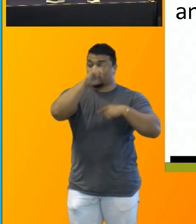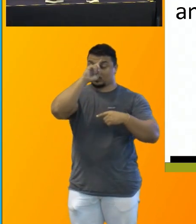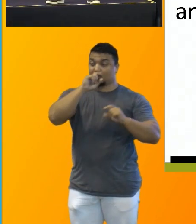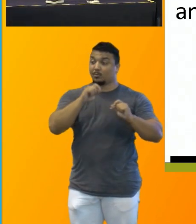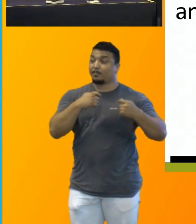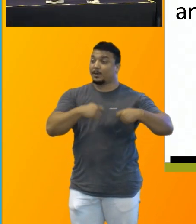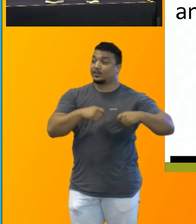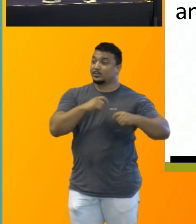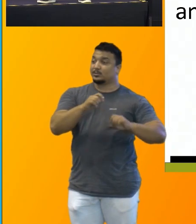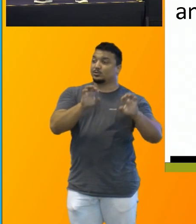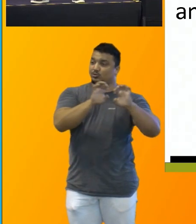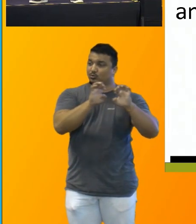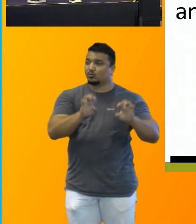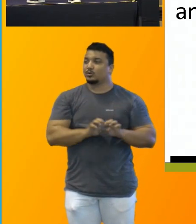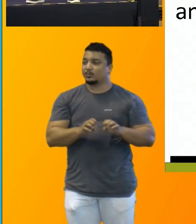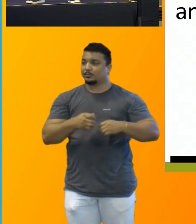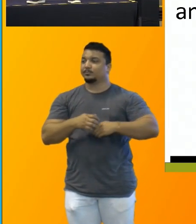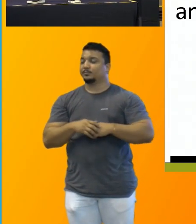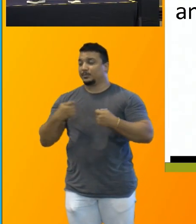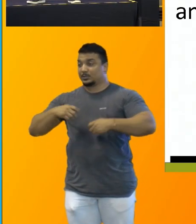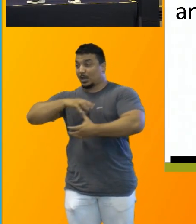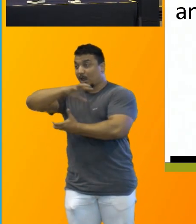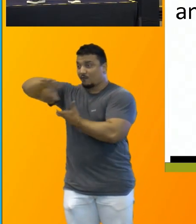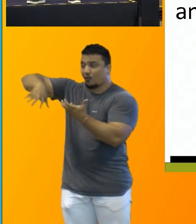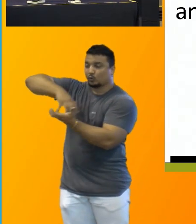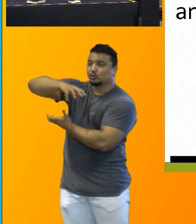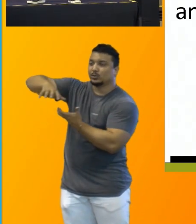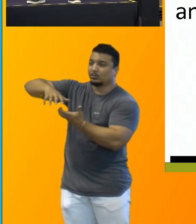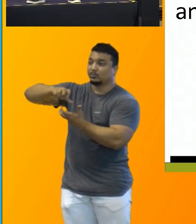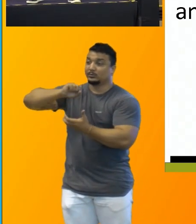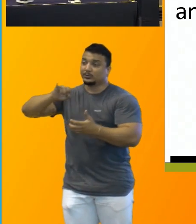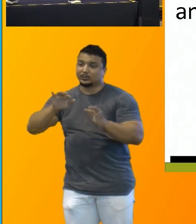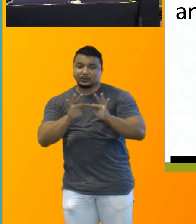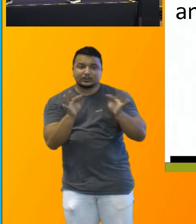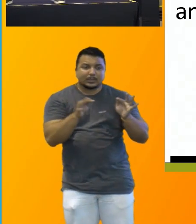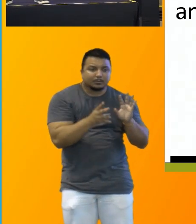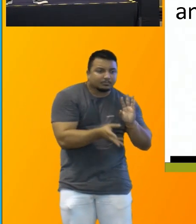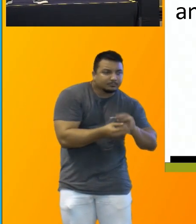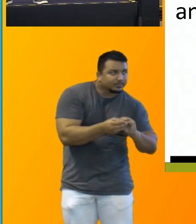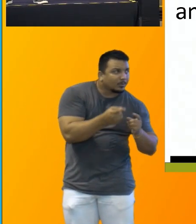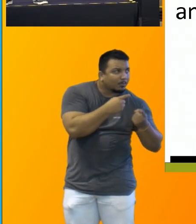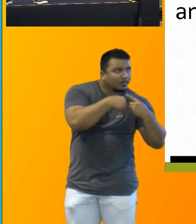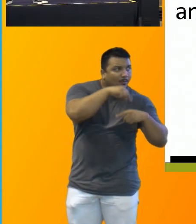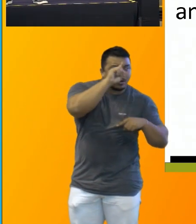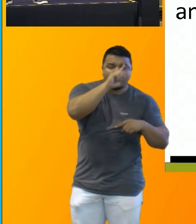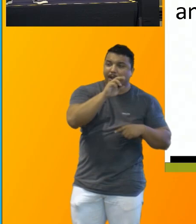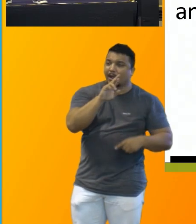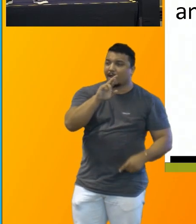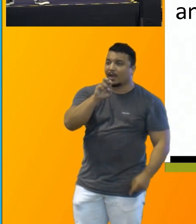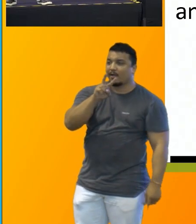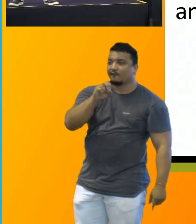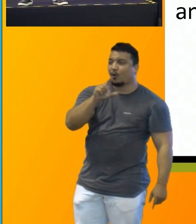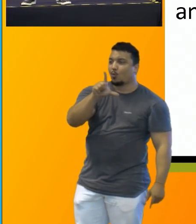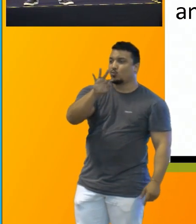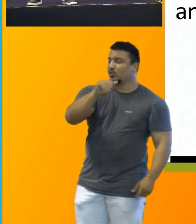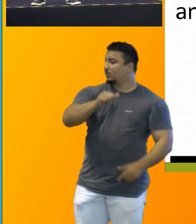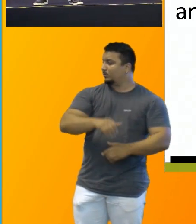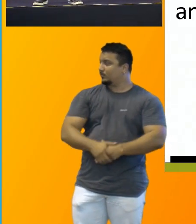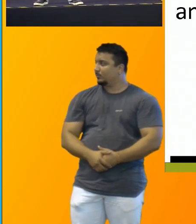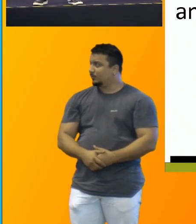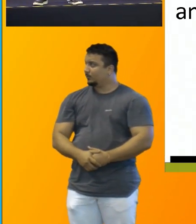quê? Estrutura. Mas se mudar apenas a conjuntura, apenas o momento, é uma